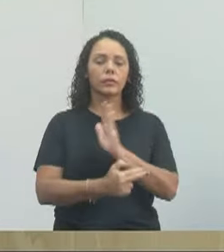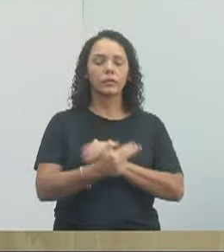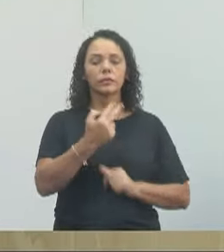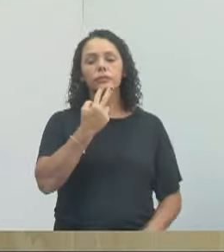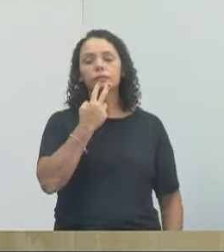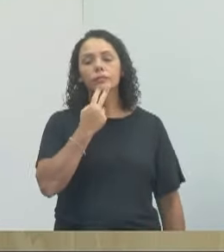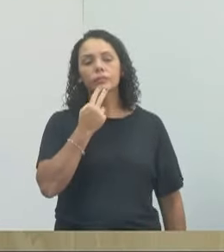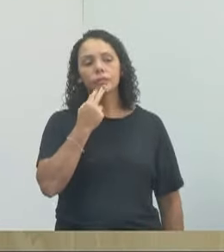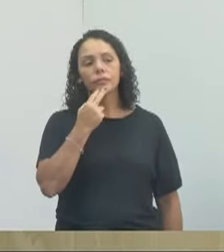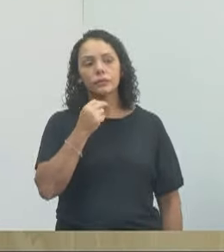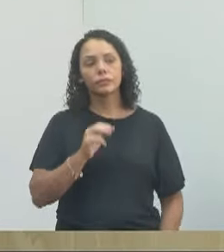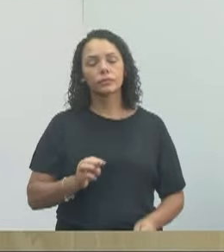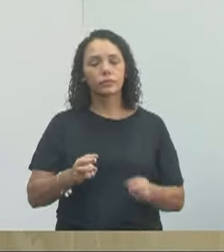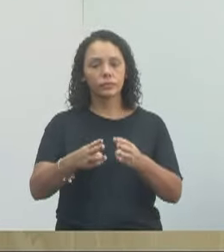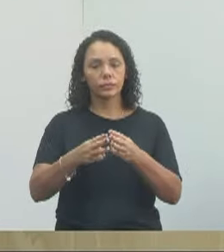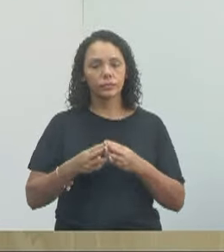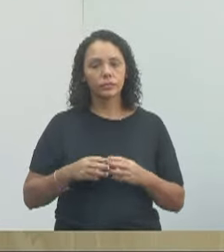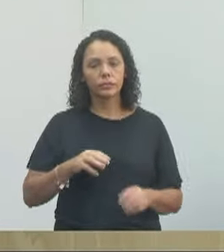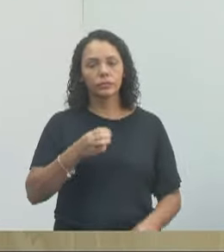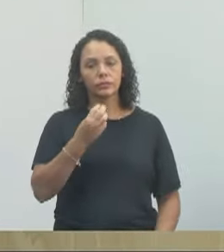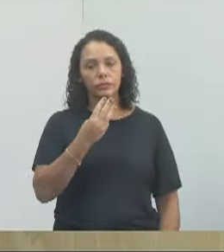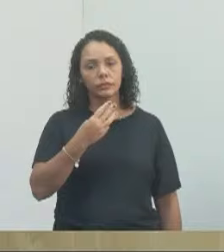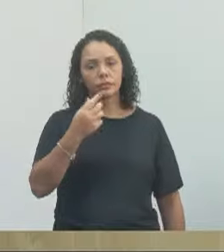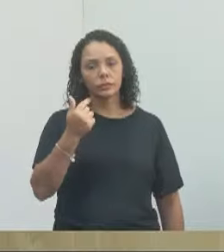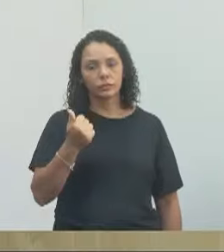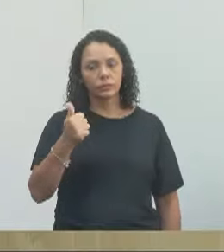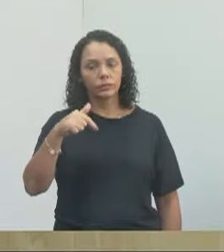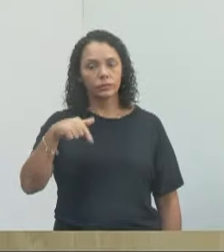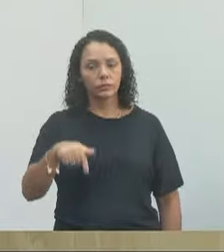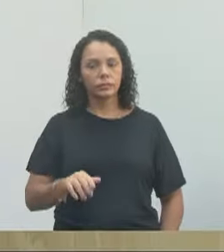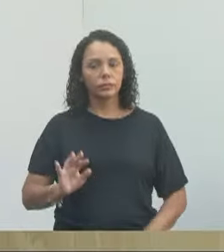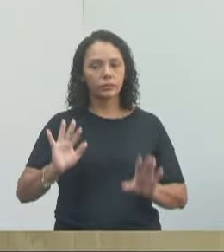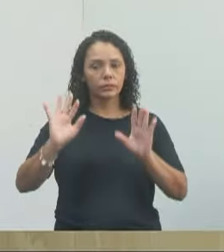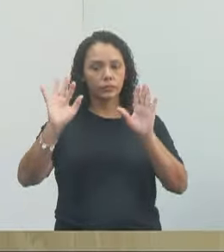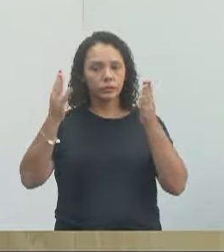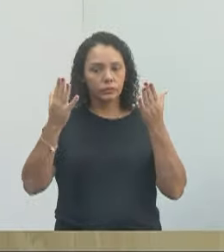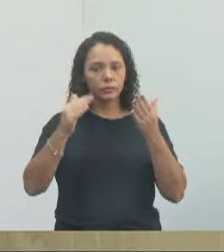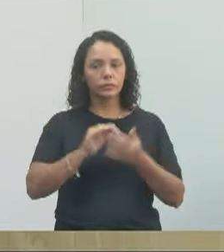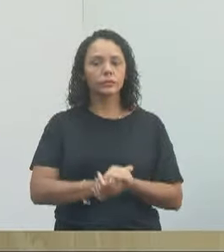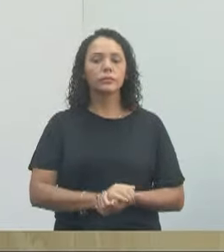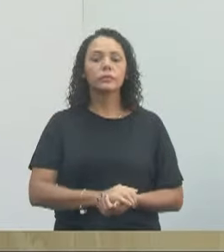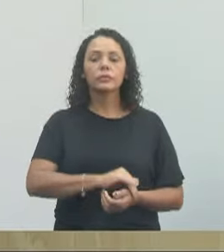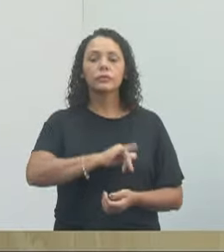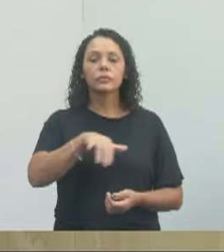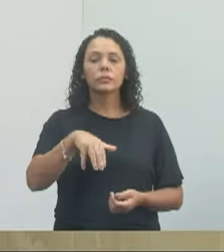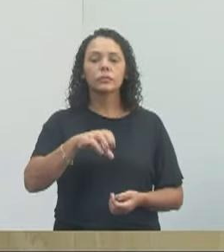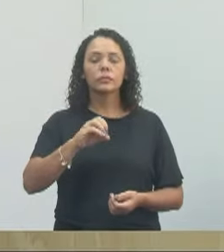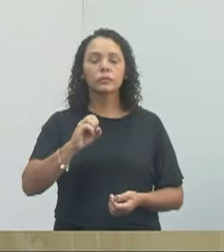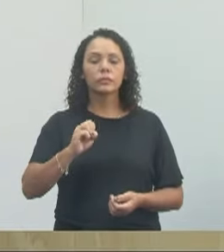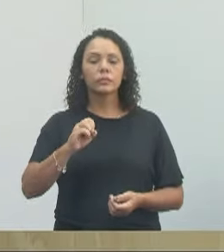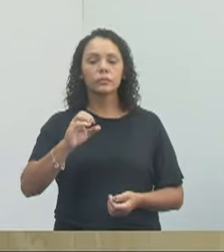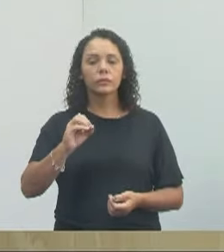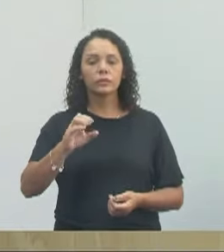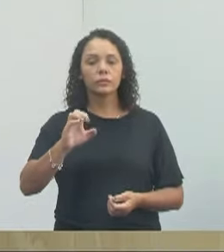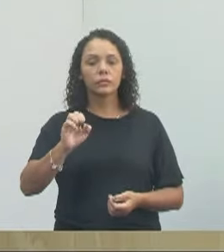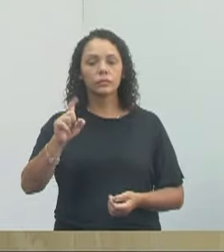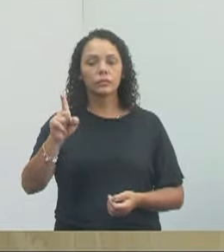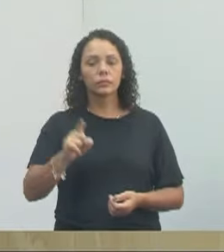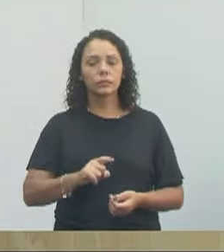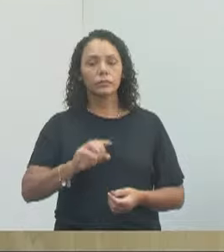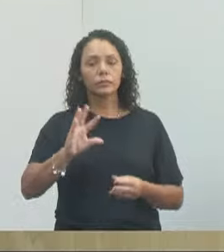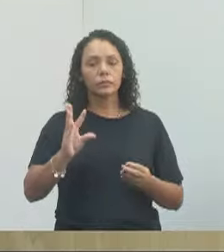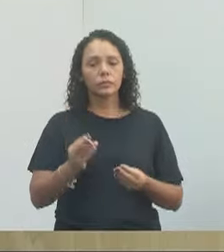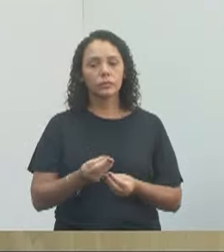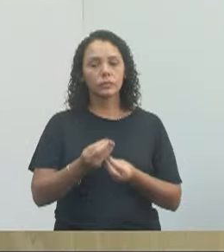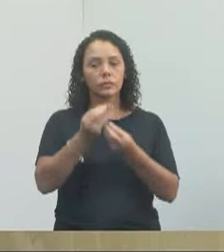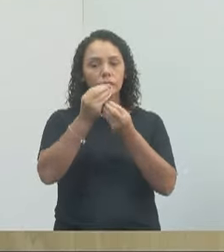Parque meua Moção 317 Moção catria ao Vigário José Vieira pela missa de bênção aos Trabalhadores